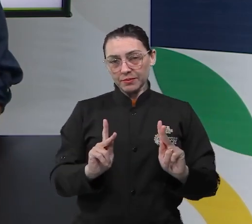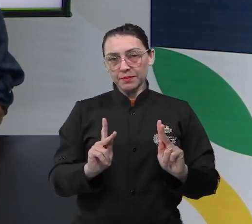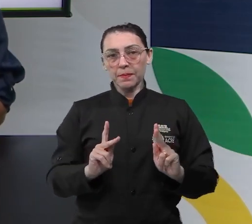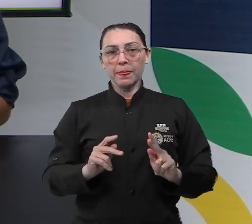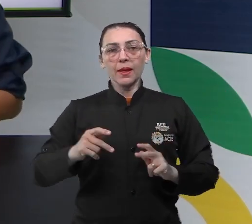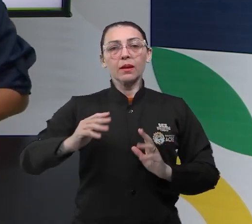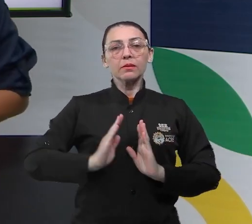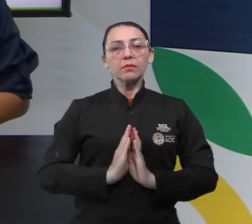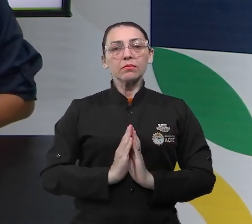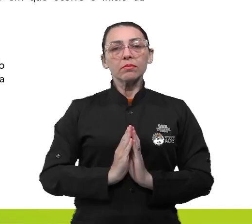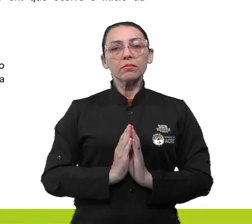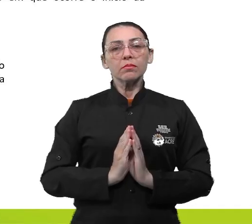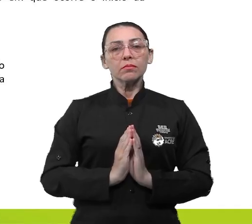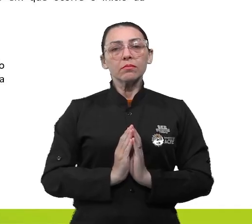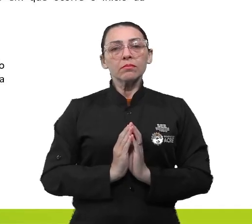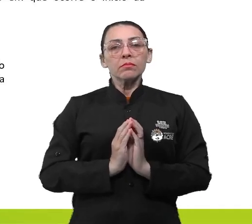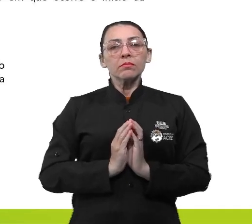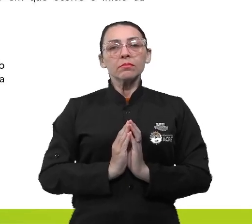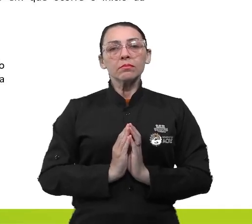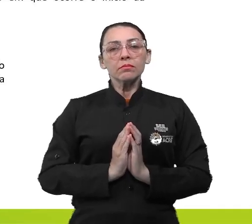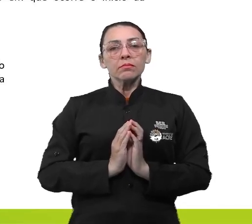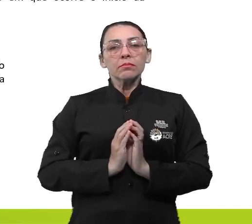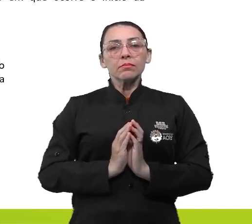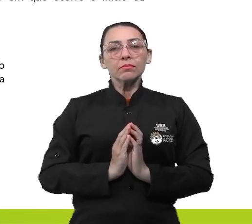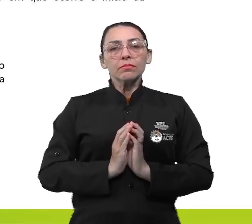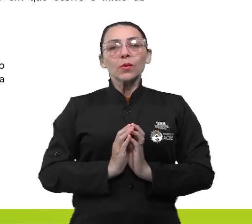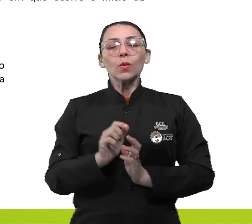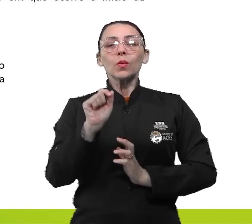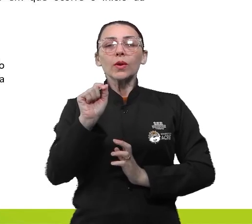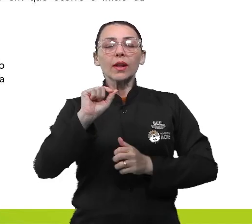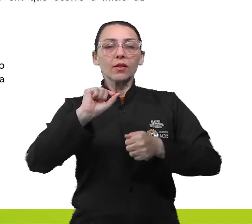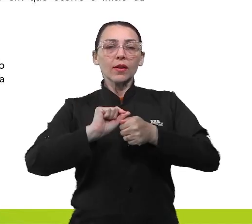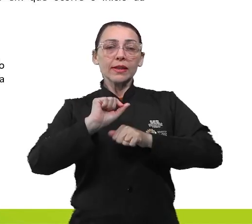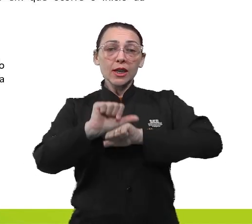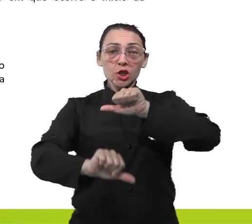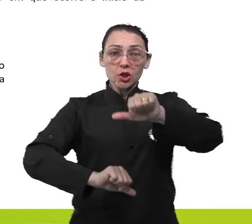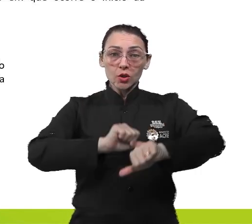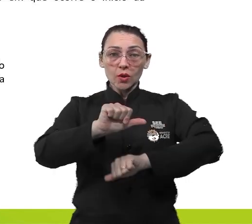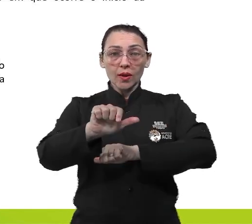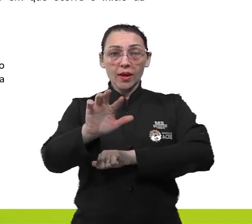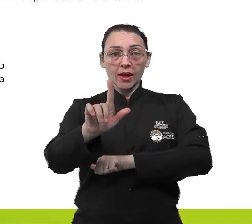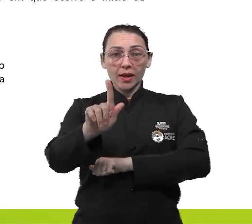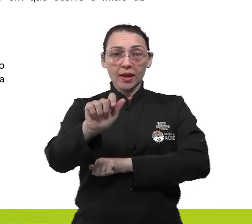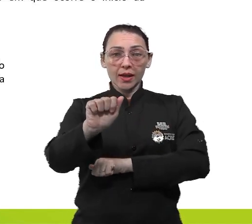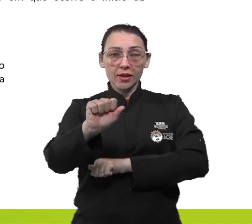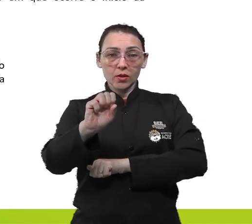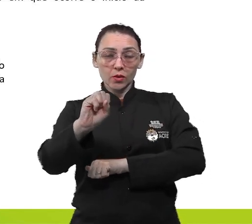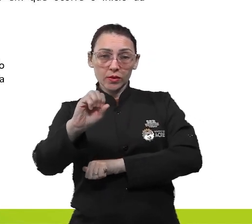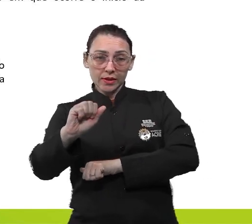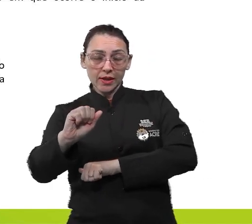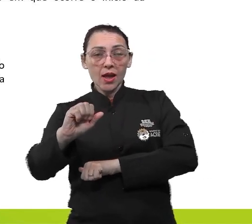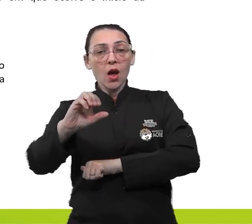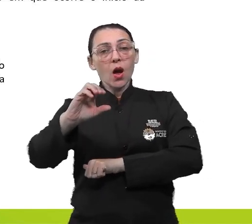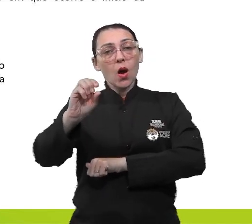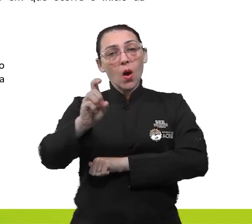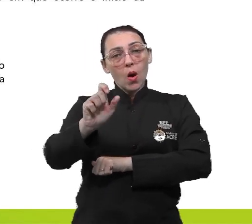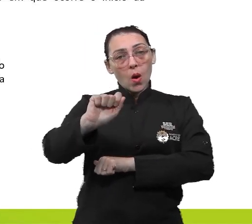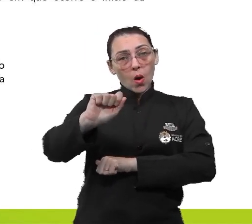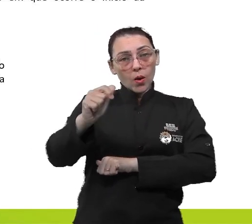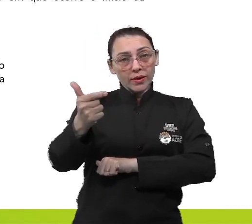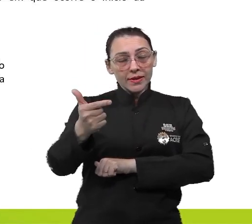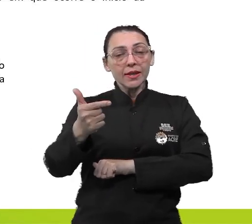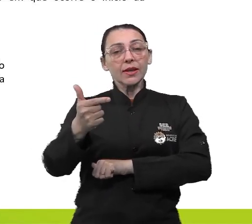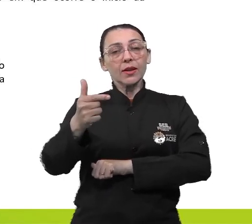os pulmões, o que fala? Os pulmões, eles realizam as trocas gasosas, oxigênio e dióxido de carbono. No